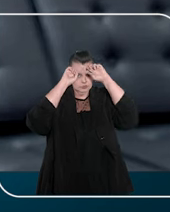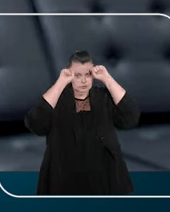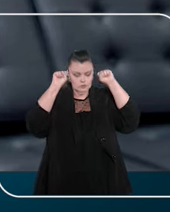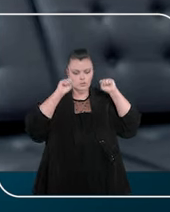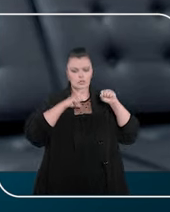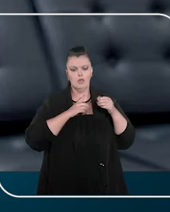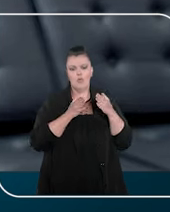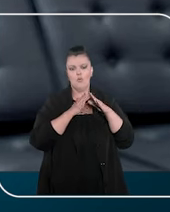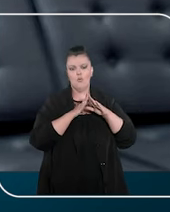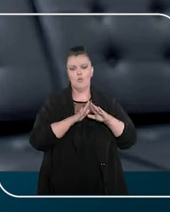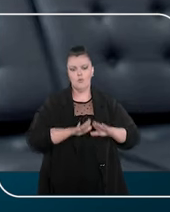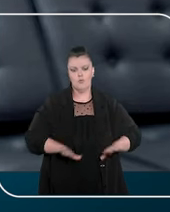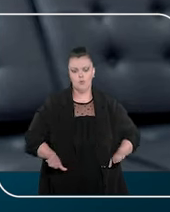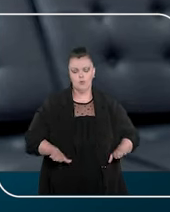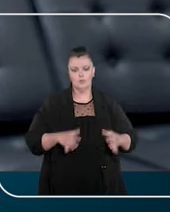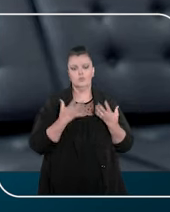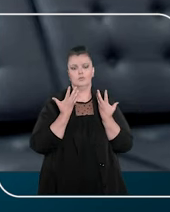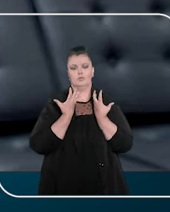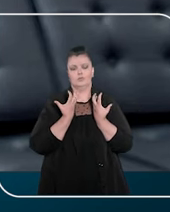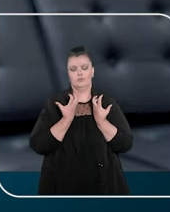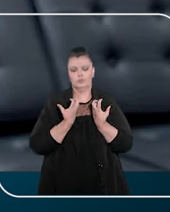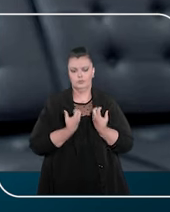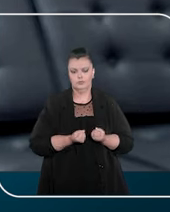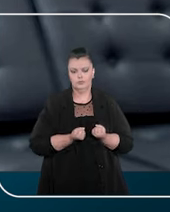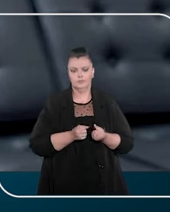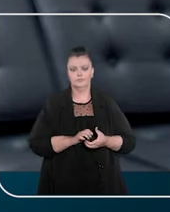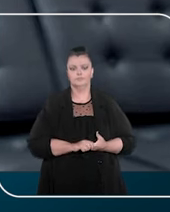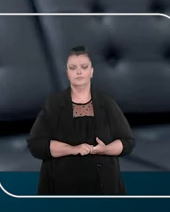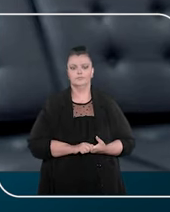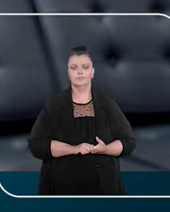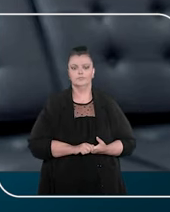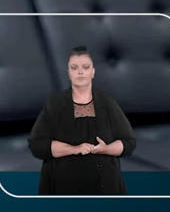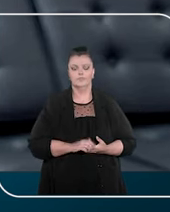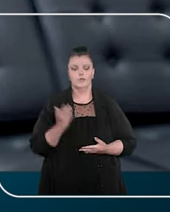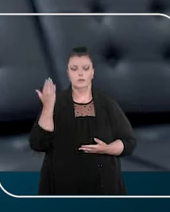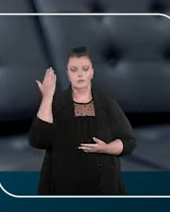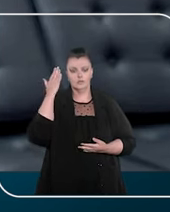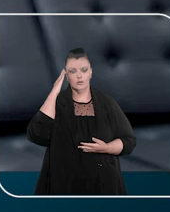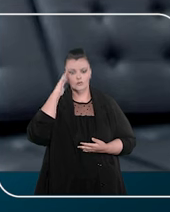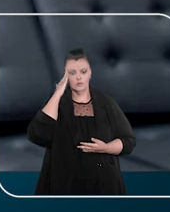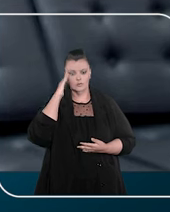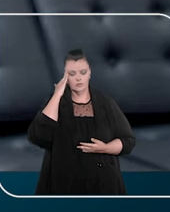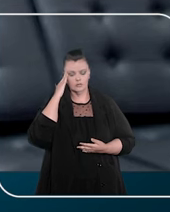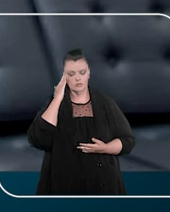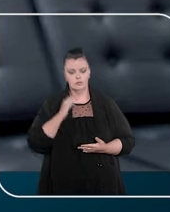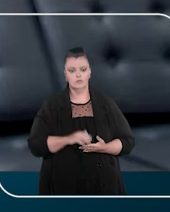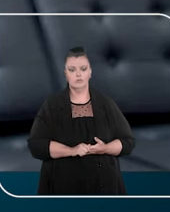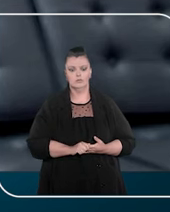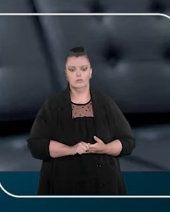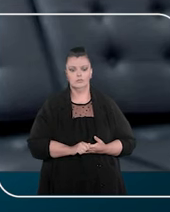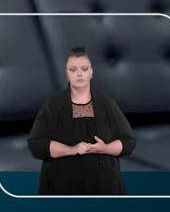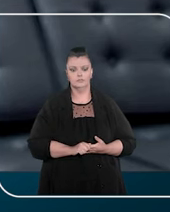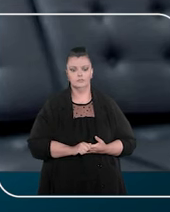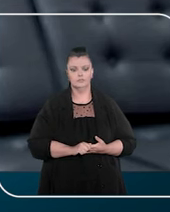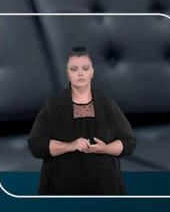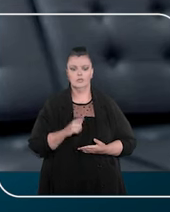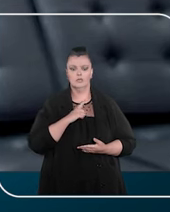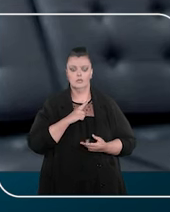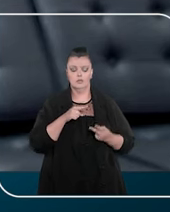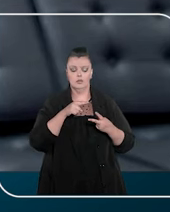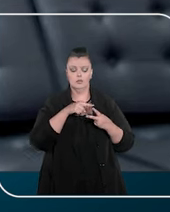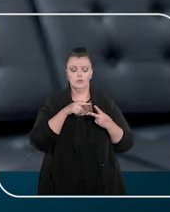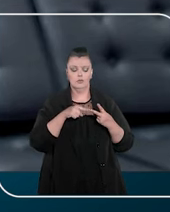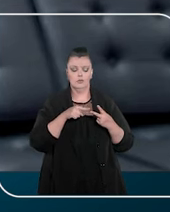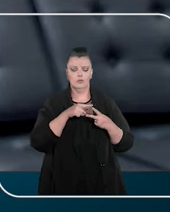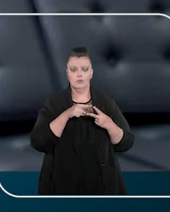de aceitar que a compreensão a que chegou esses dois tribunais superiores é